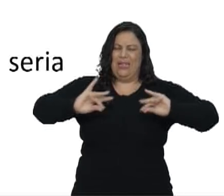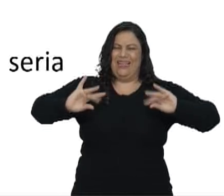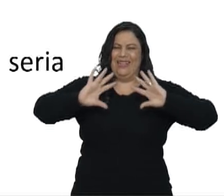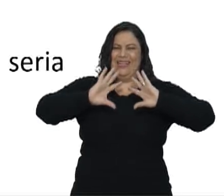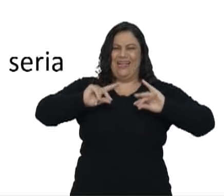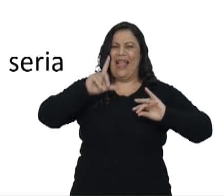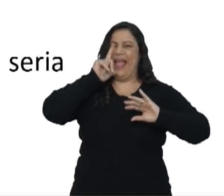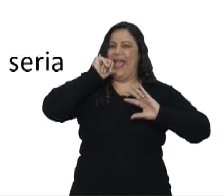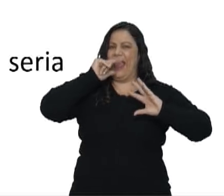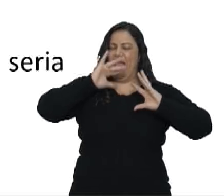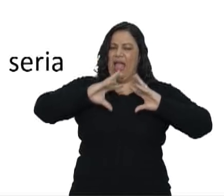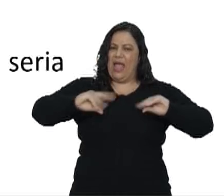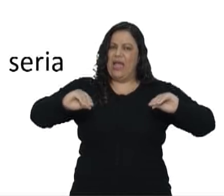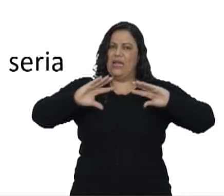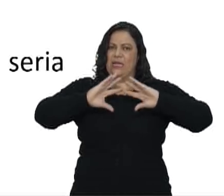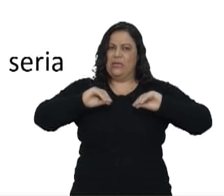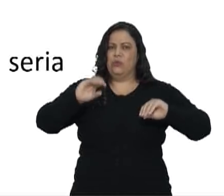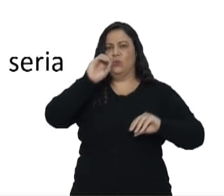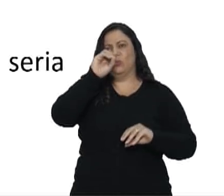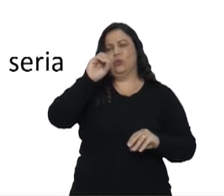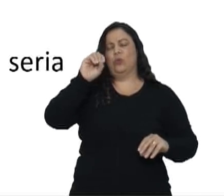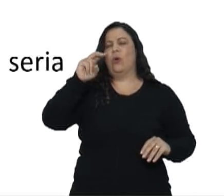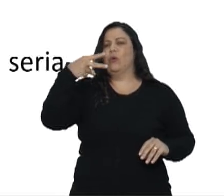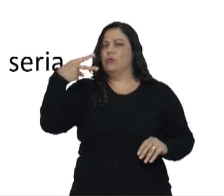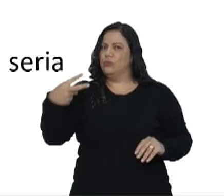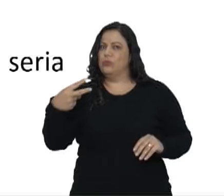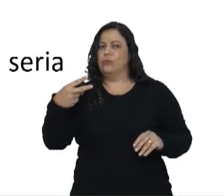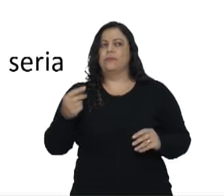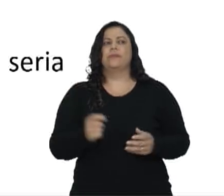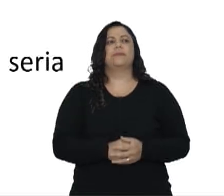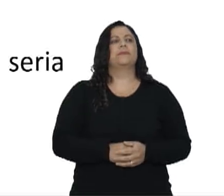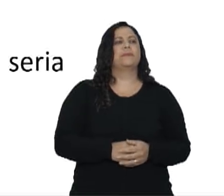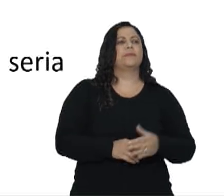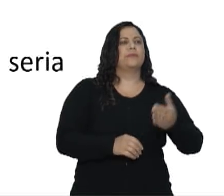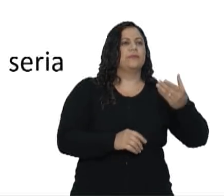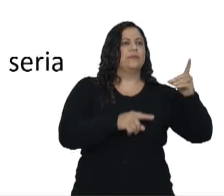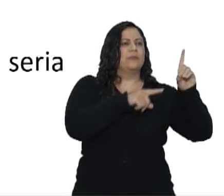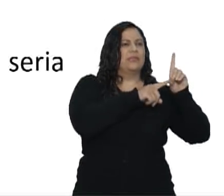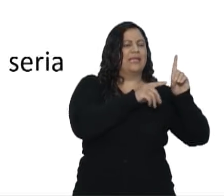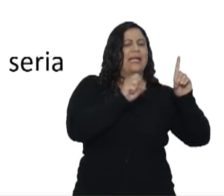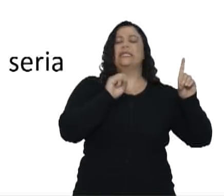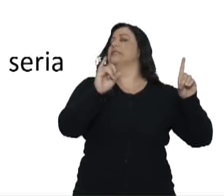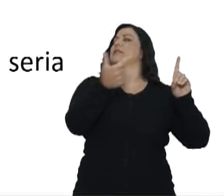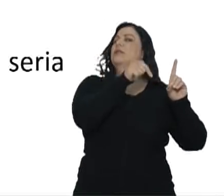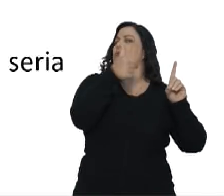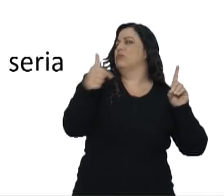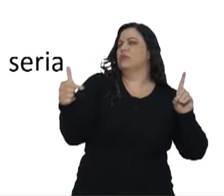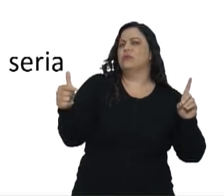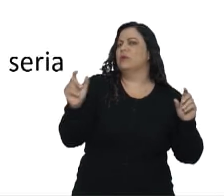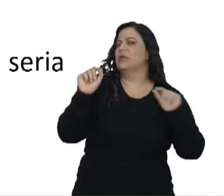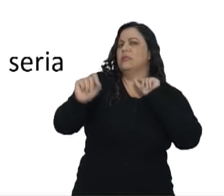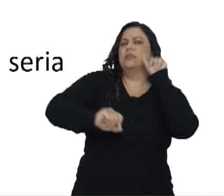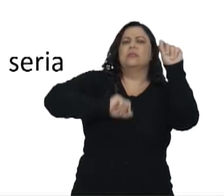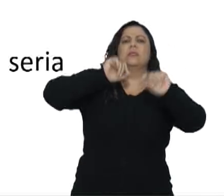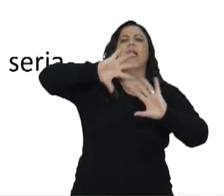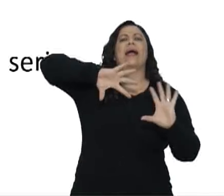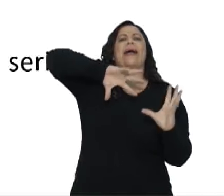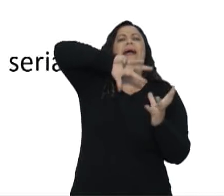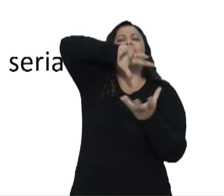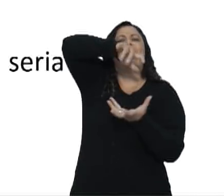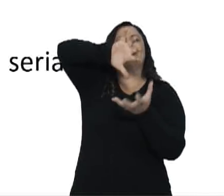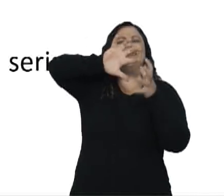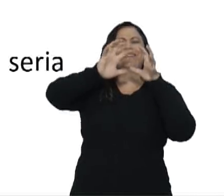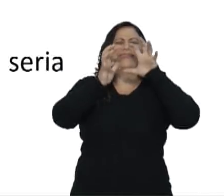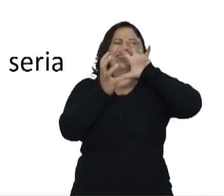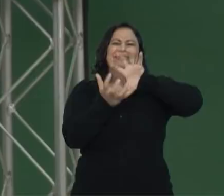presença ou ausência do oxigênio. Ou letra D. Se a decomposição não acontecesse, a terra seria repleta de cadáveres